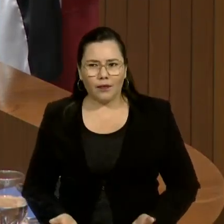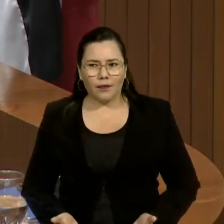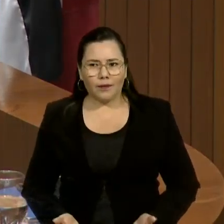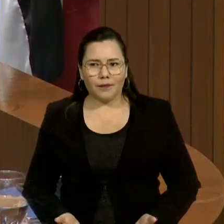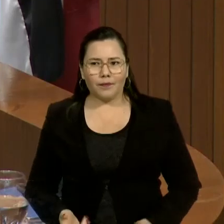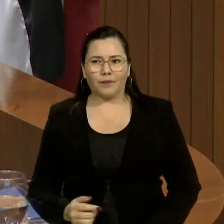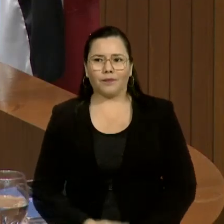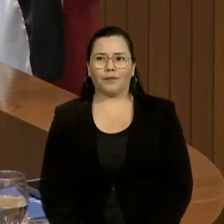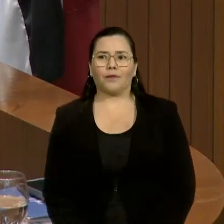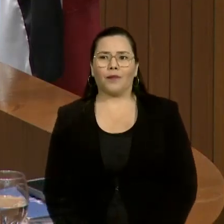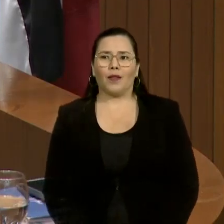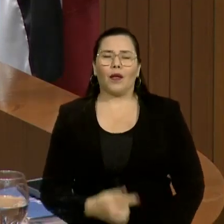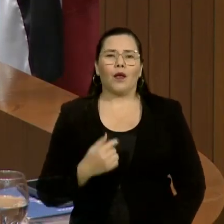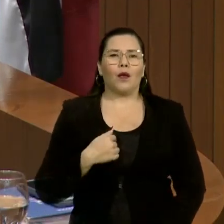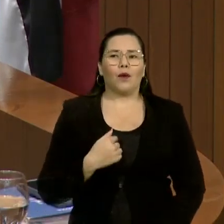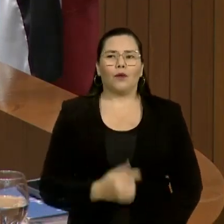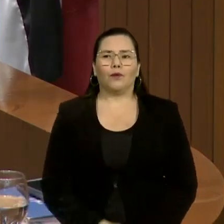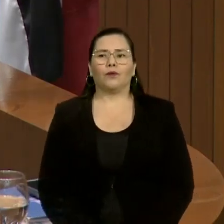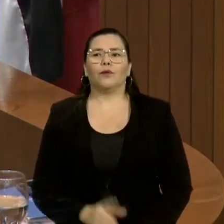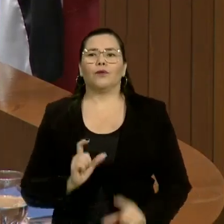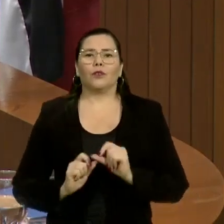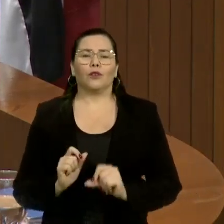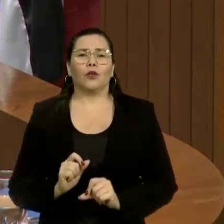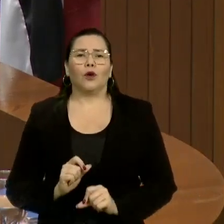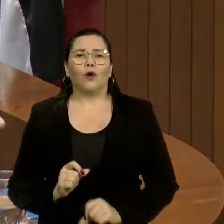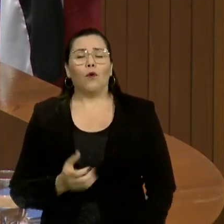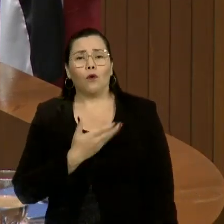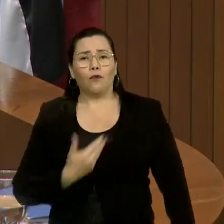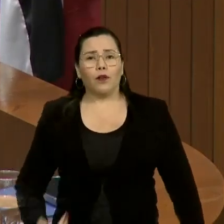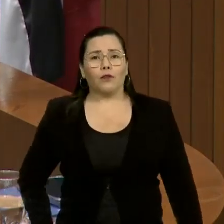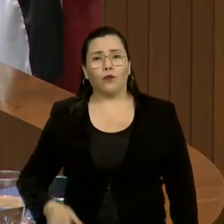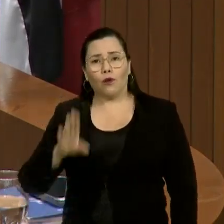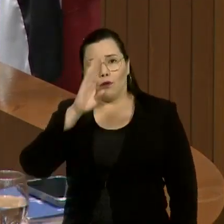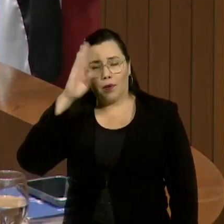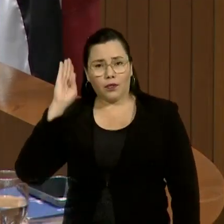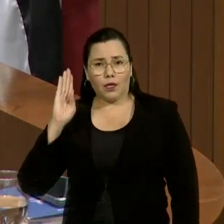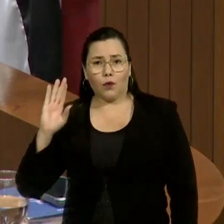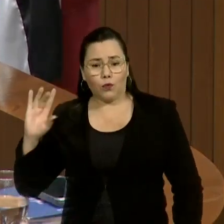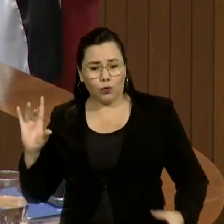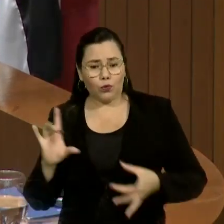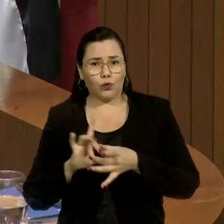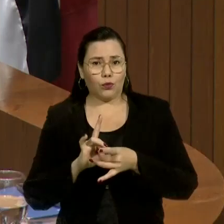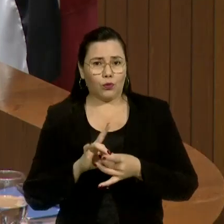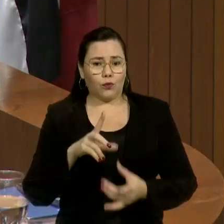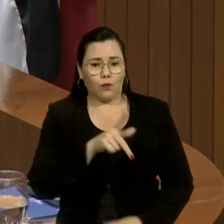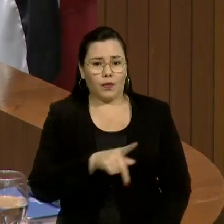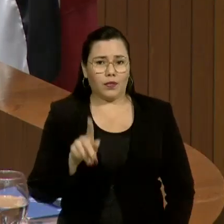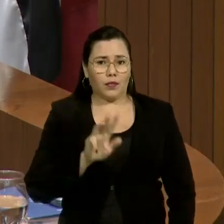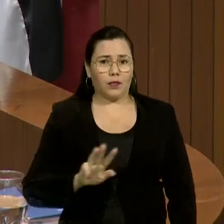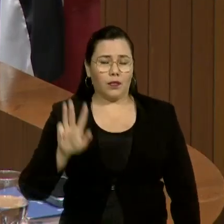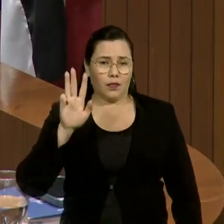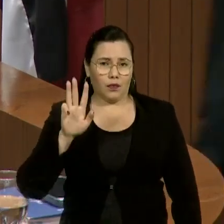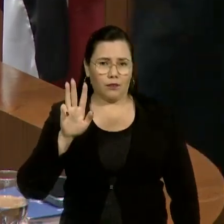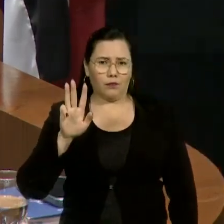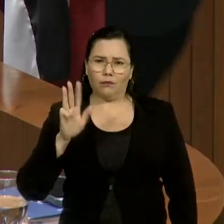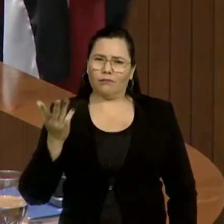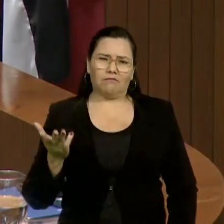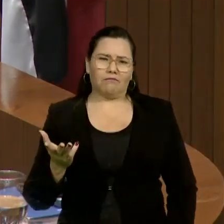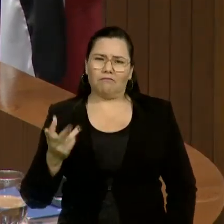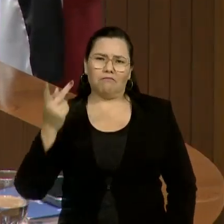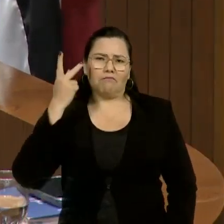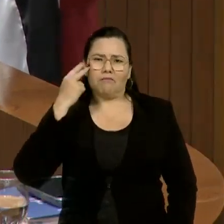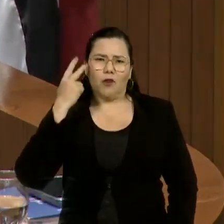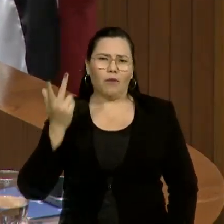governador do Estado trazendo o presidente, é uma coisa necessária. O Brandão é um cara de diálogo, se fosse até o Bolsonaro